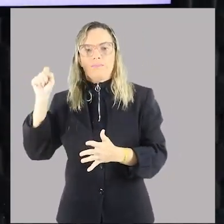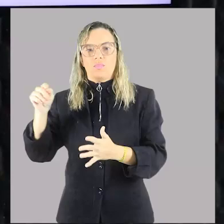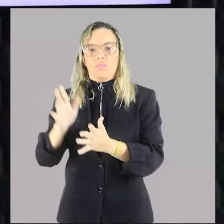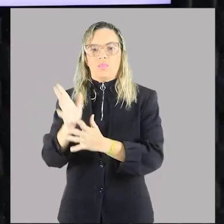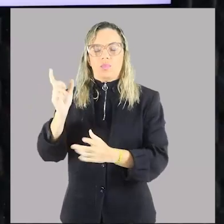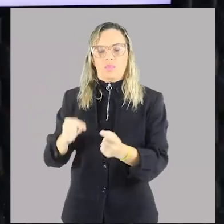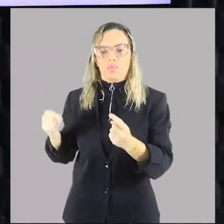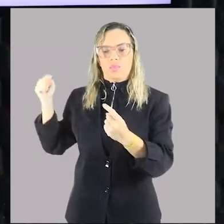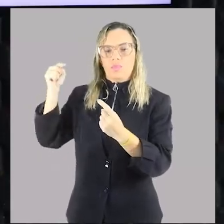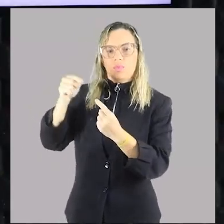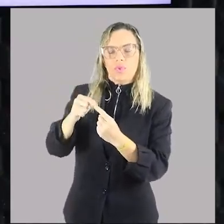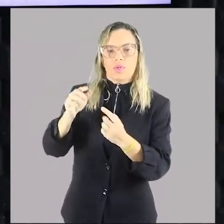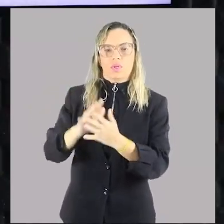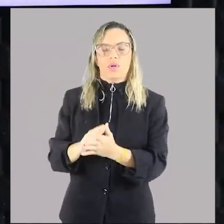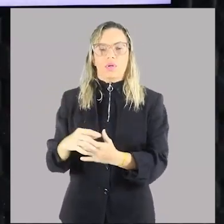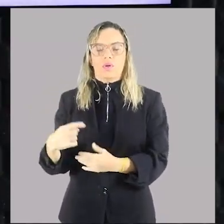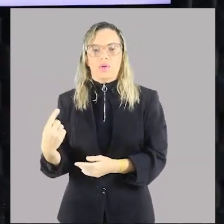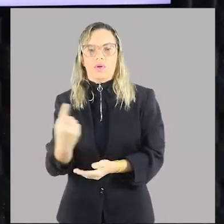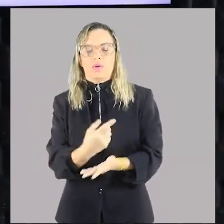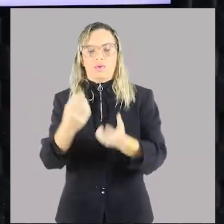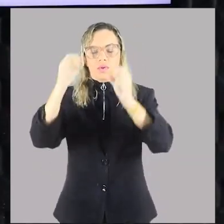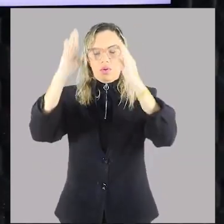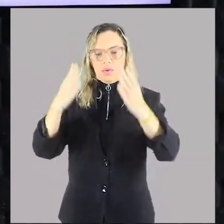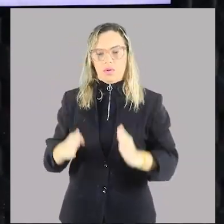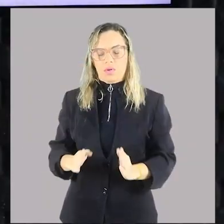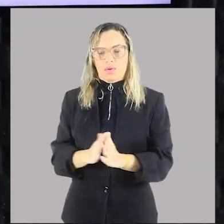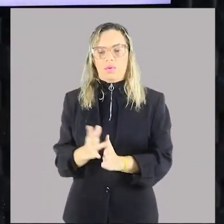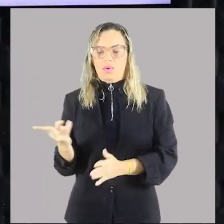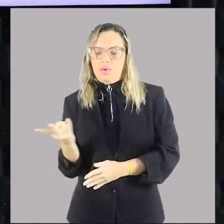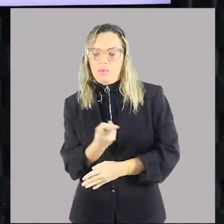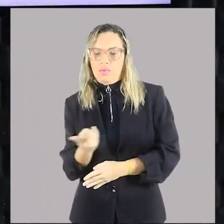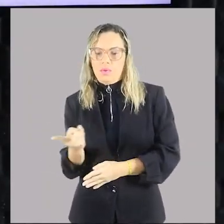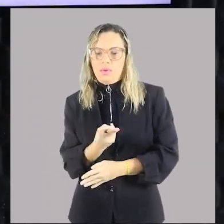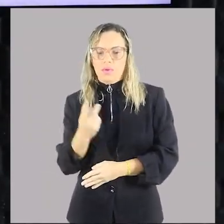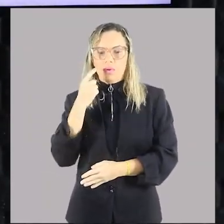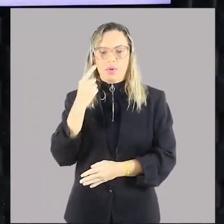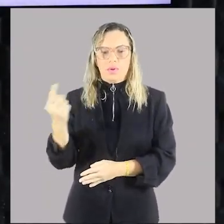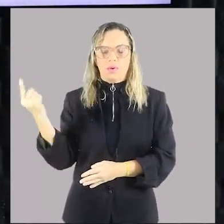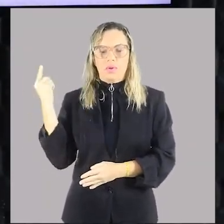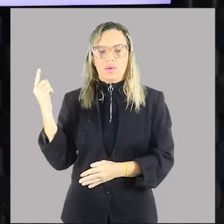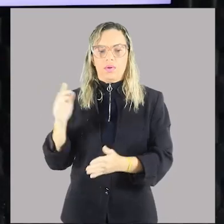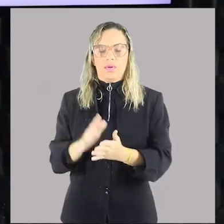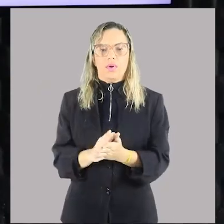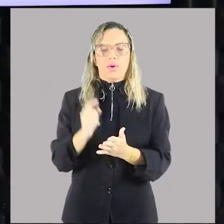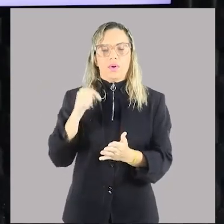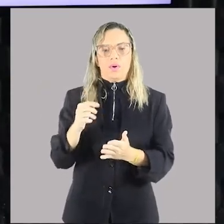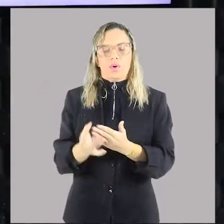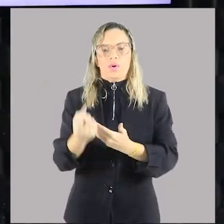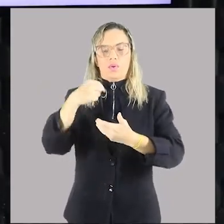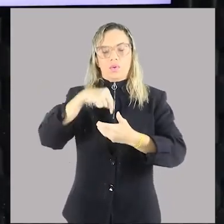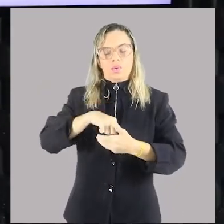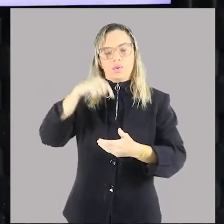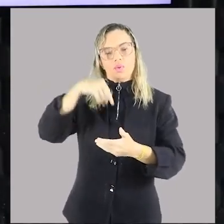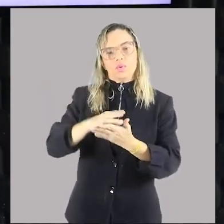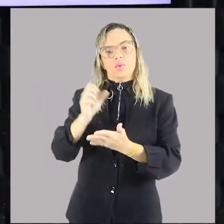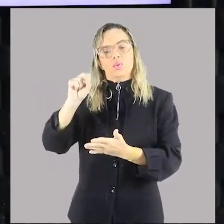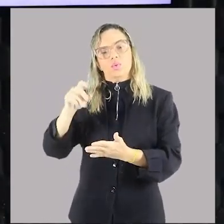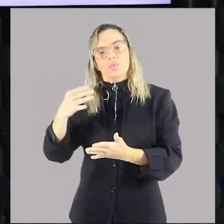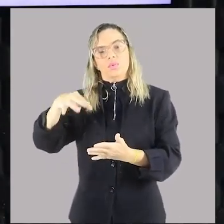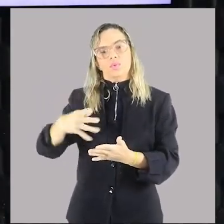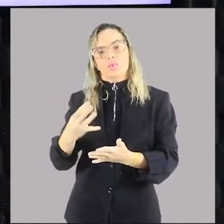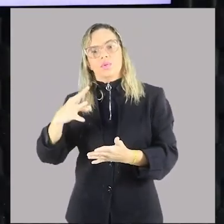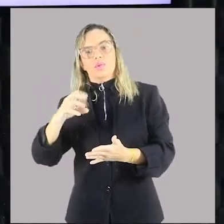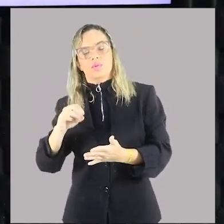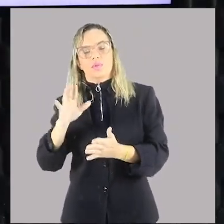objetivo. Então, quando nós falamos em entidades e órgãos, nós estamos falando do viés subjetivo. Portanto, essa organização